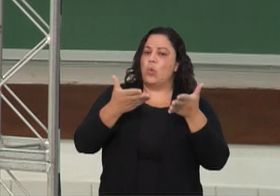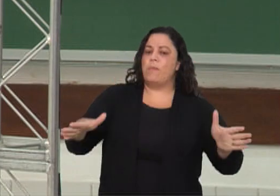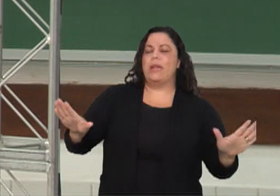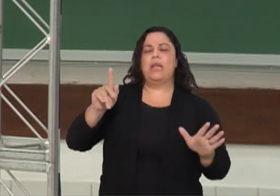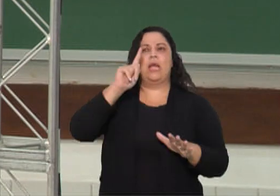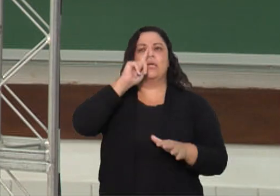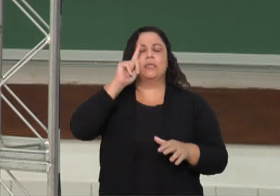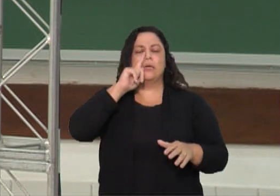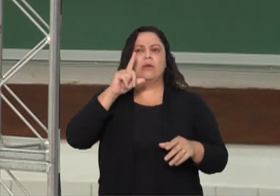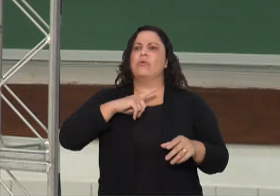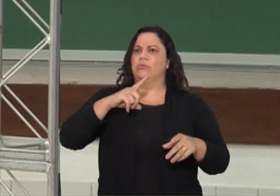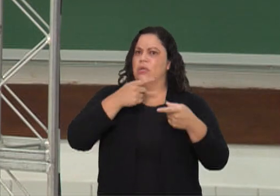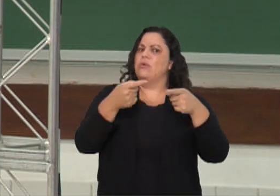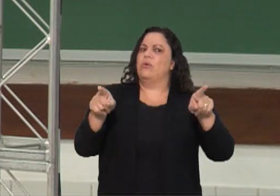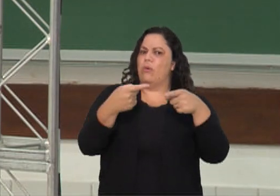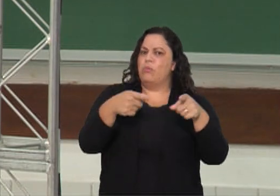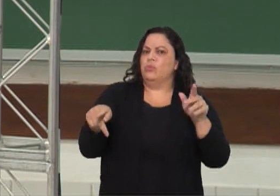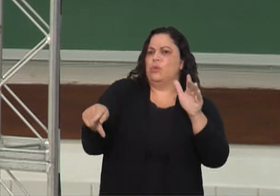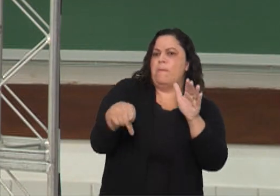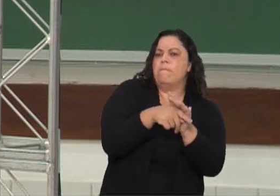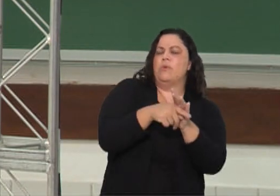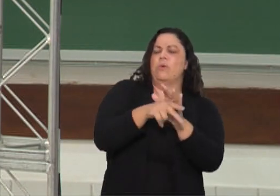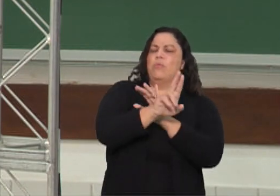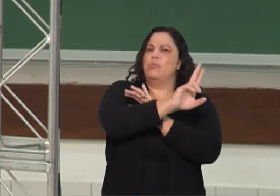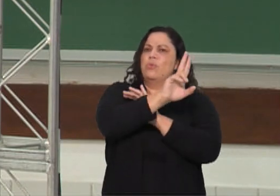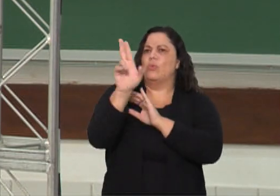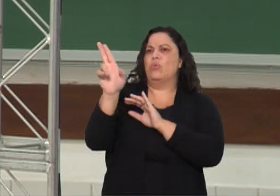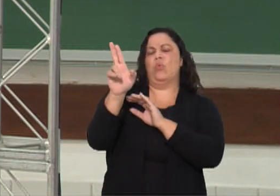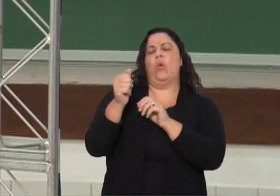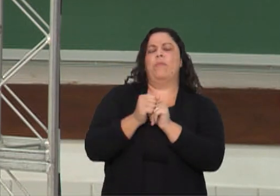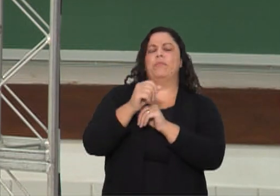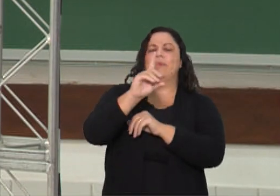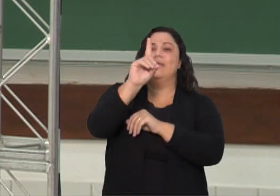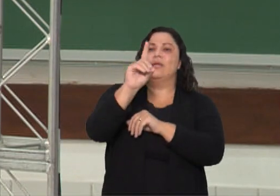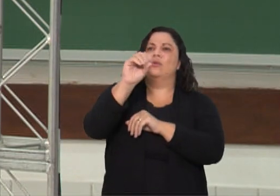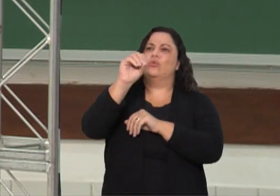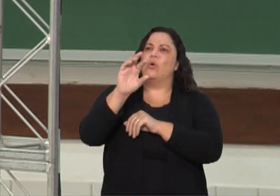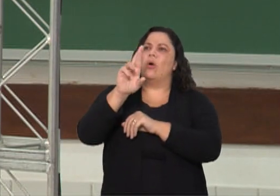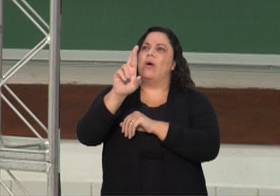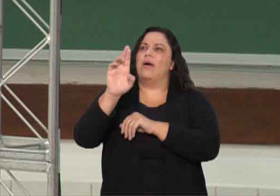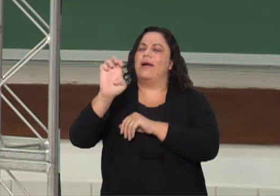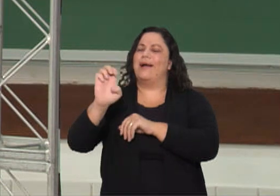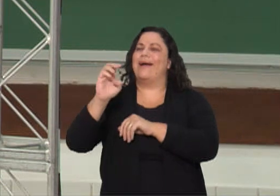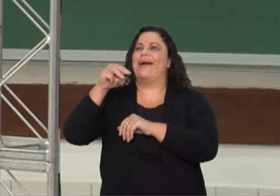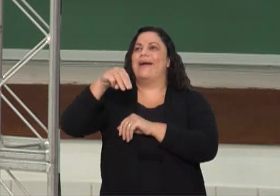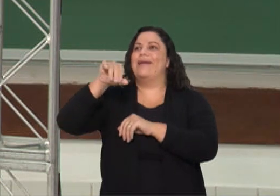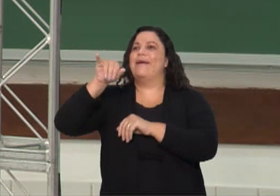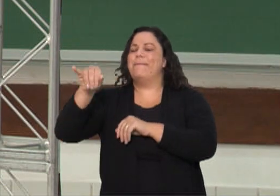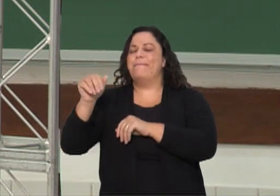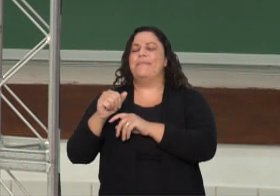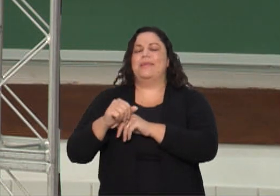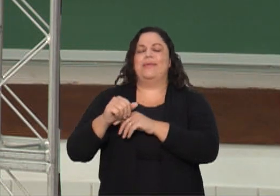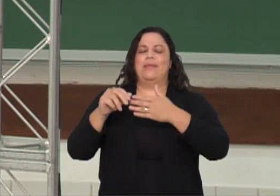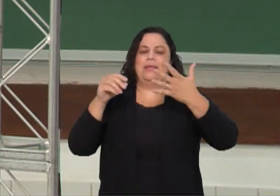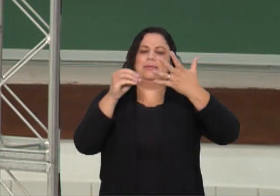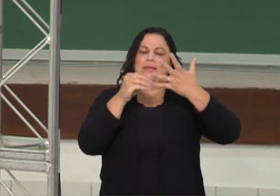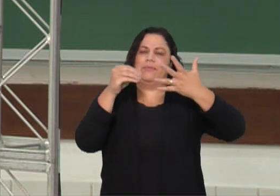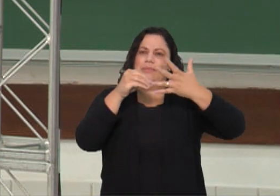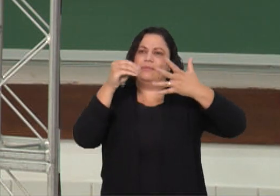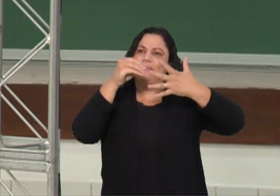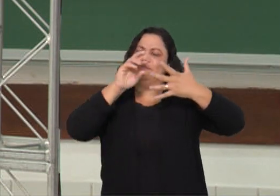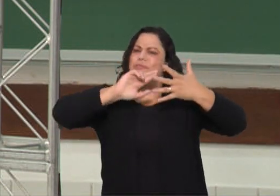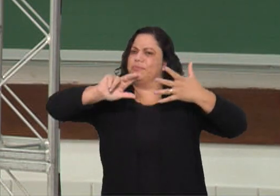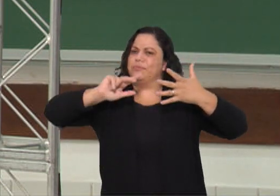também, porque foram eles que nomenclaturaram o do, ré, mi, fá, sol, lá, si. As principais notas, a forma padronizada de